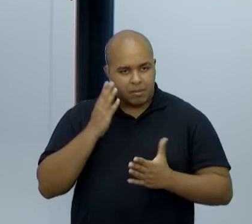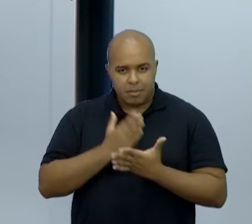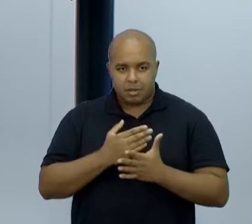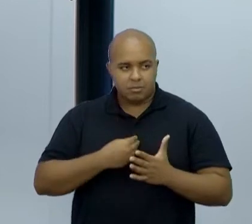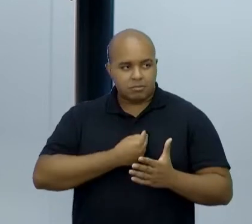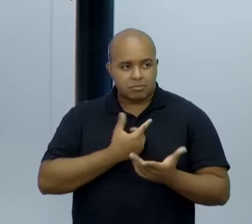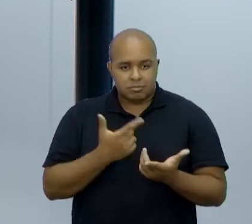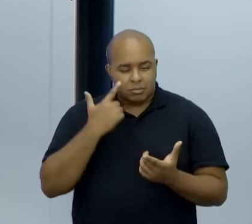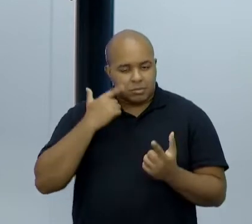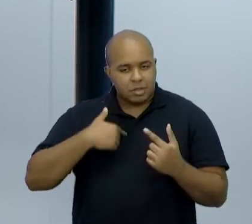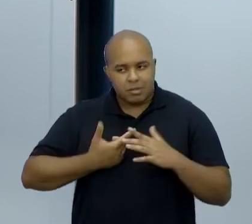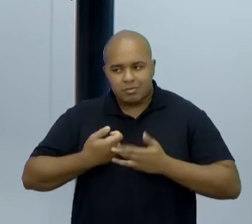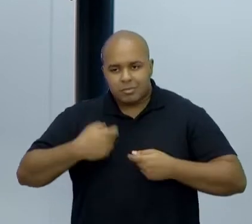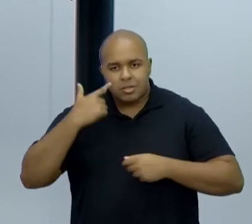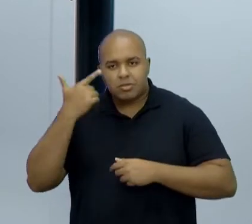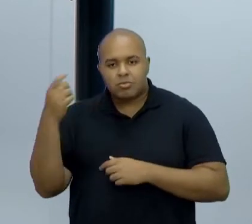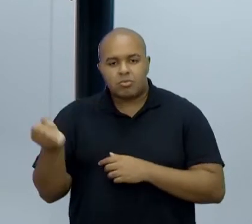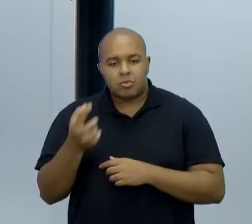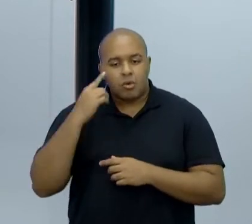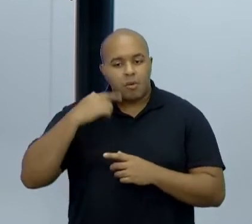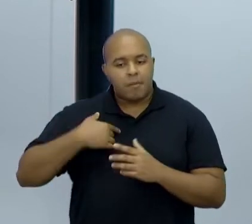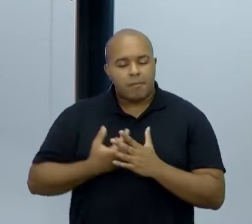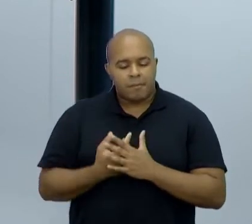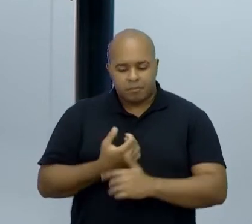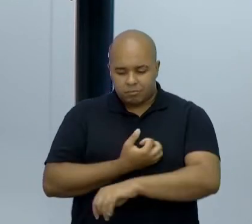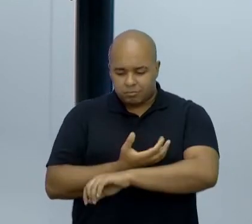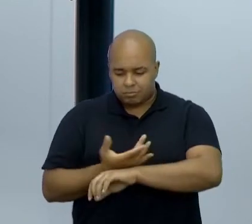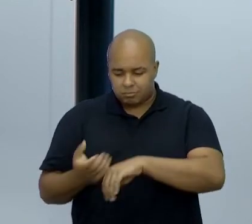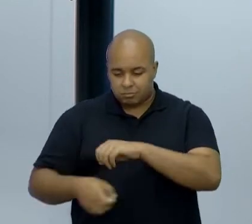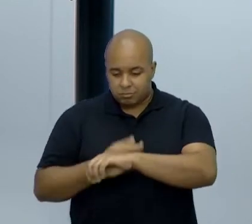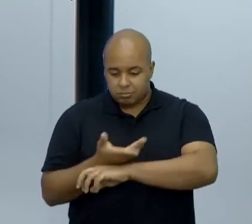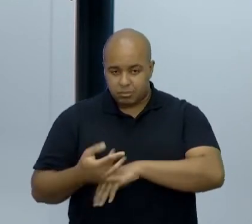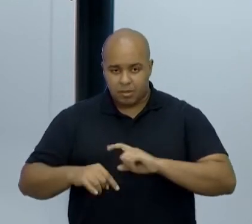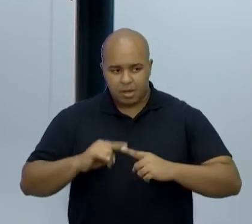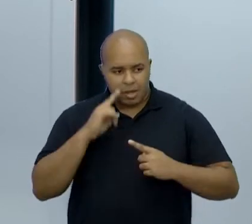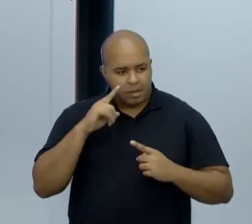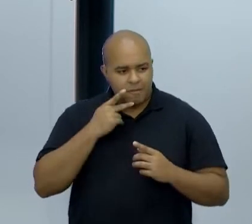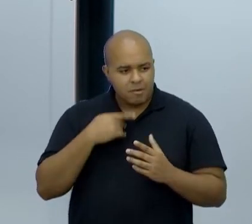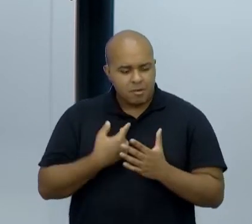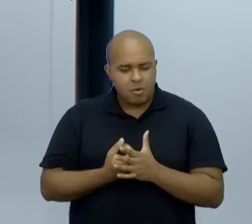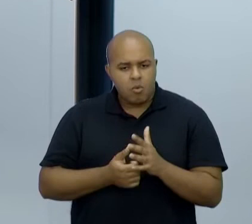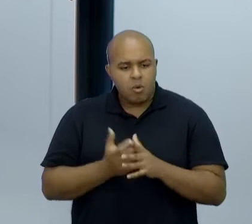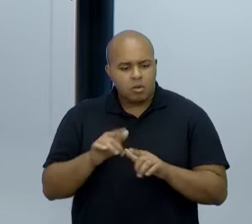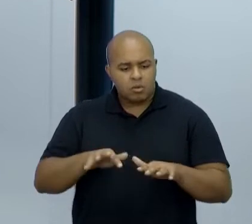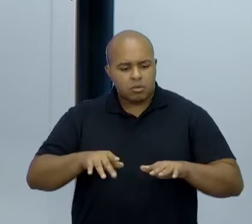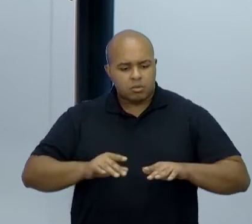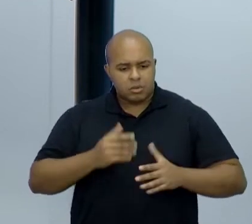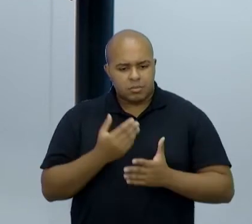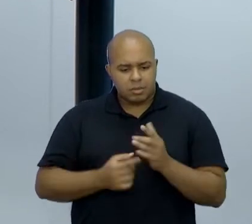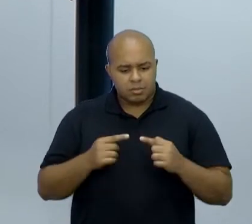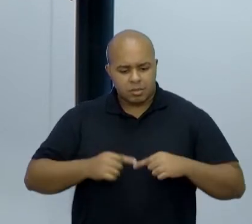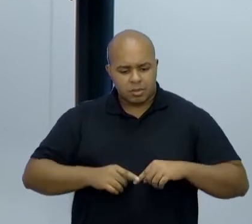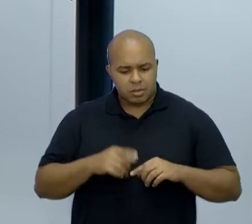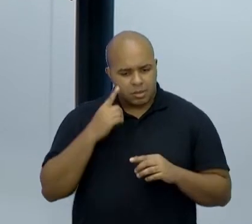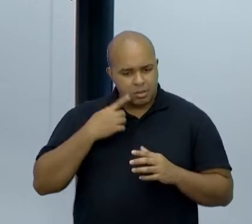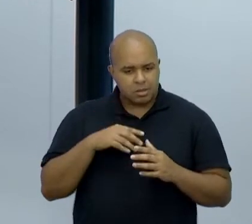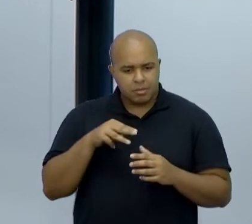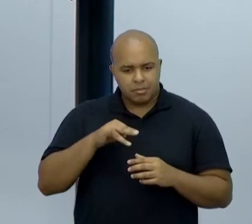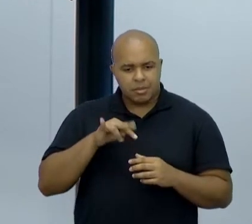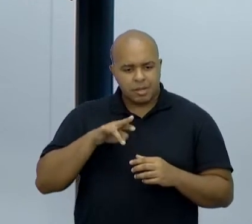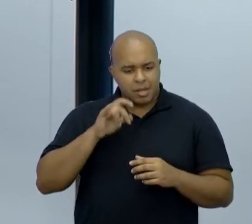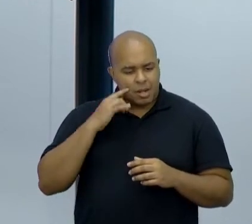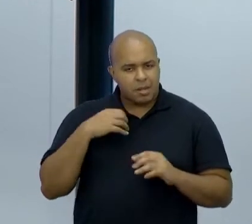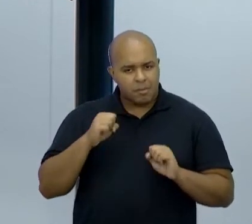existir. Aí você precisa de um novo plantio para fazer, mas o quanto de solo você está perdendo ali, de sais minerais